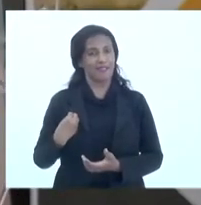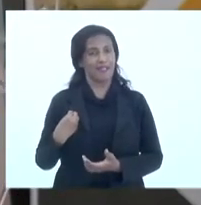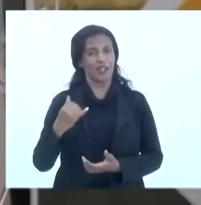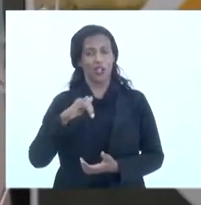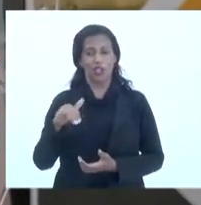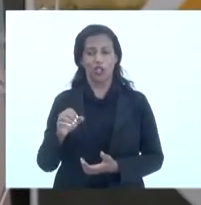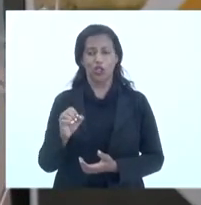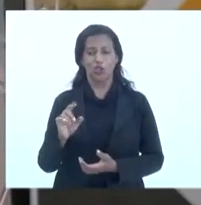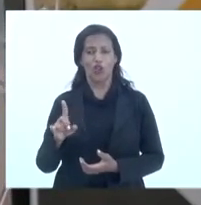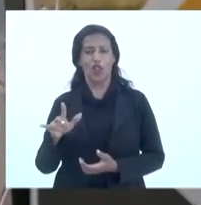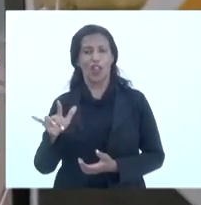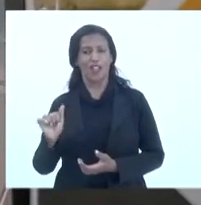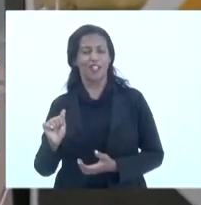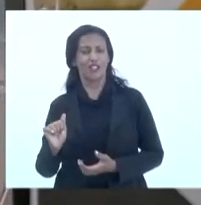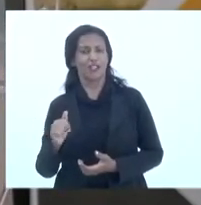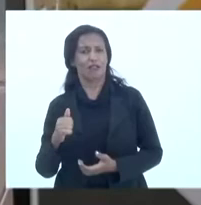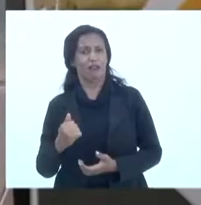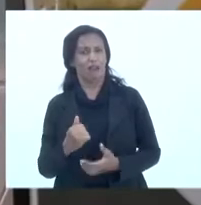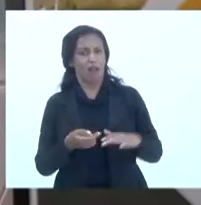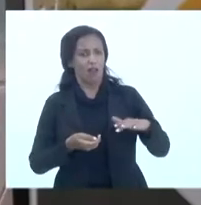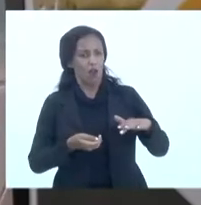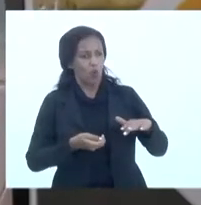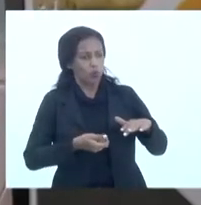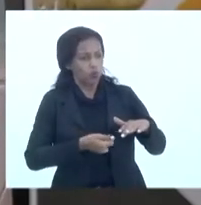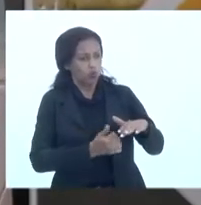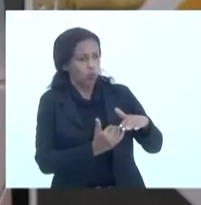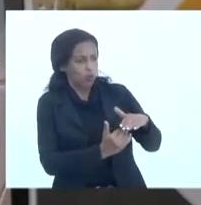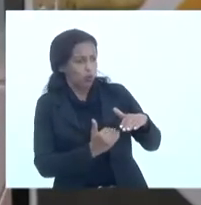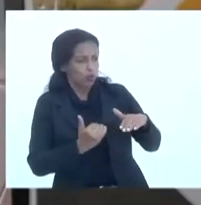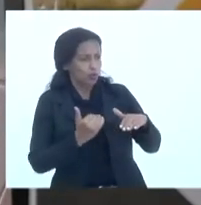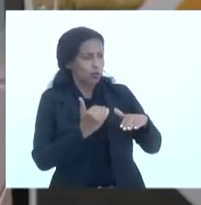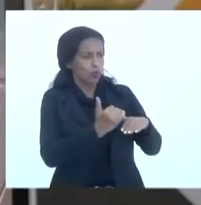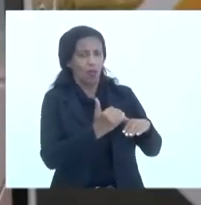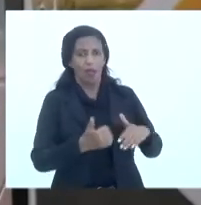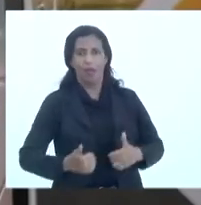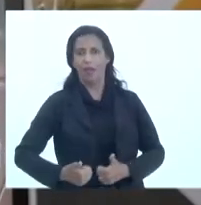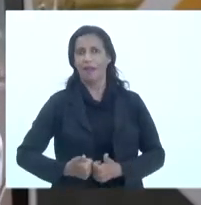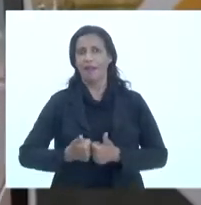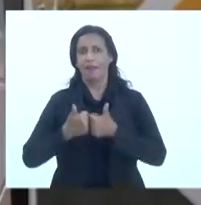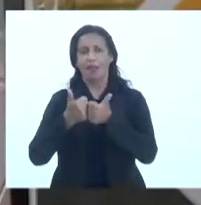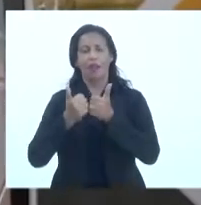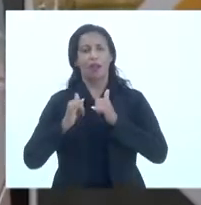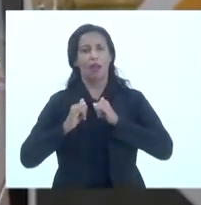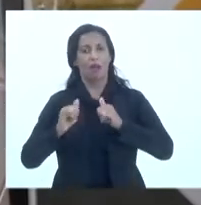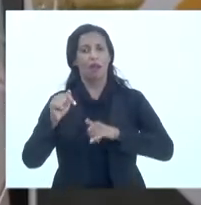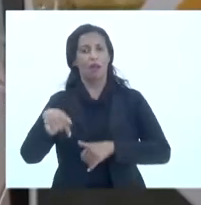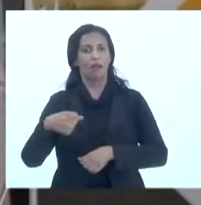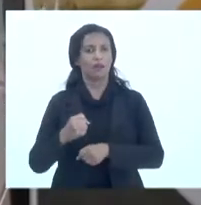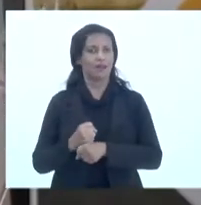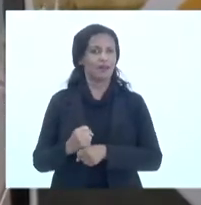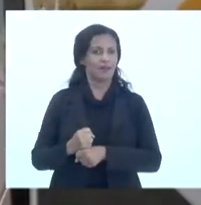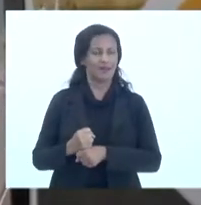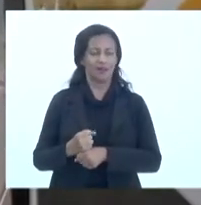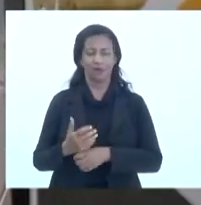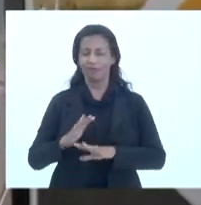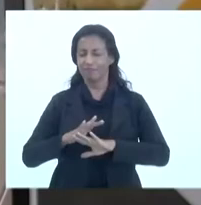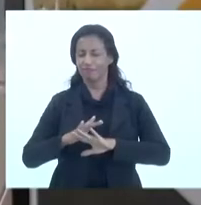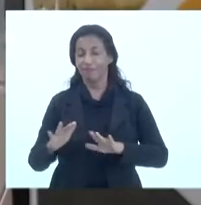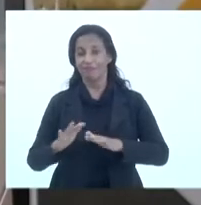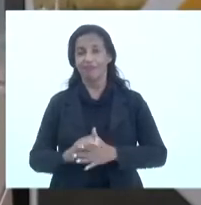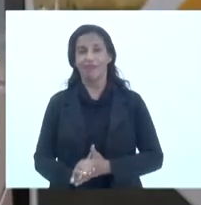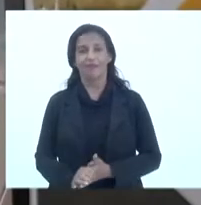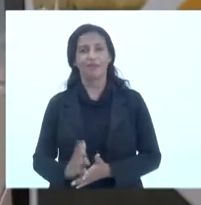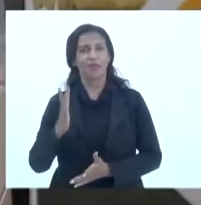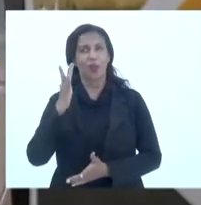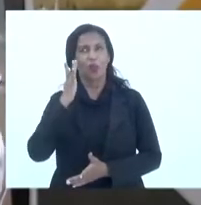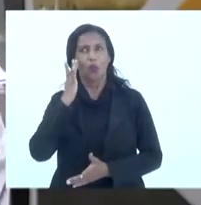o Fundo Soberano é a melhor notícia do estado do Rio de Janeiro esse ano, né? Eu acho que